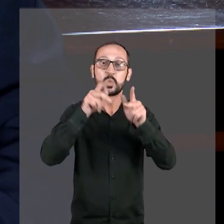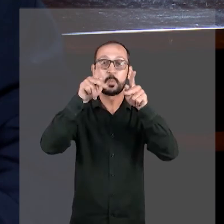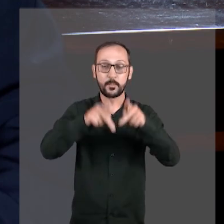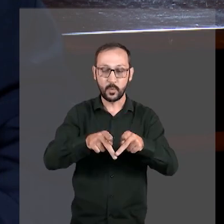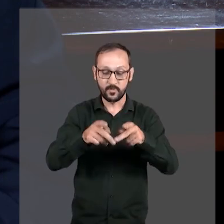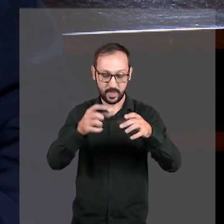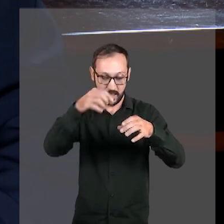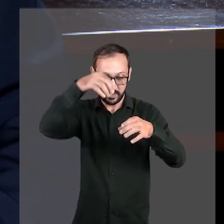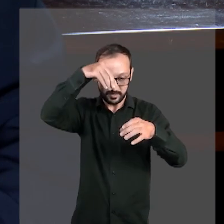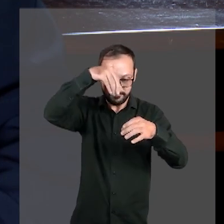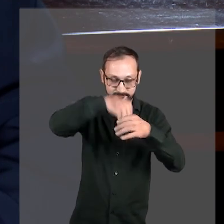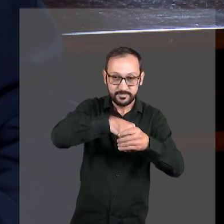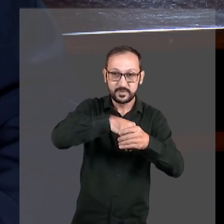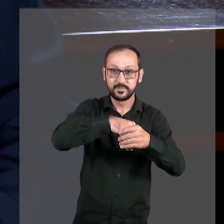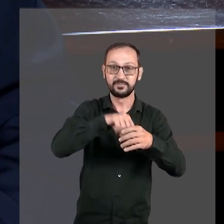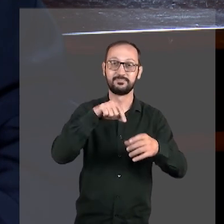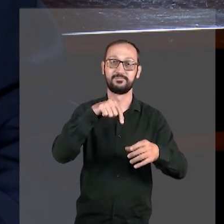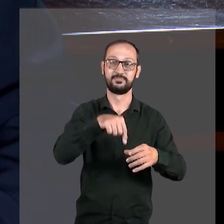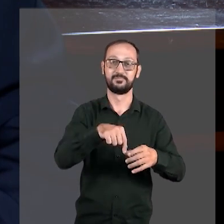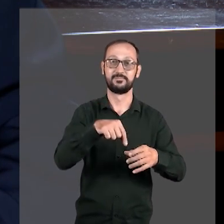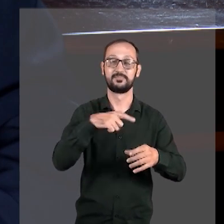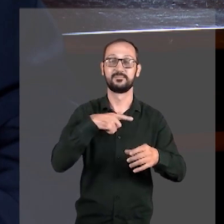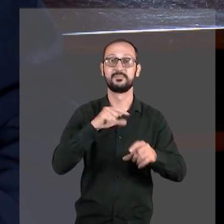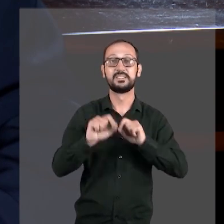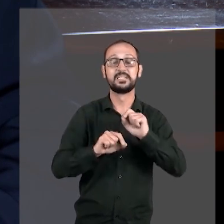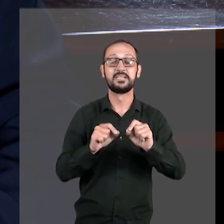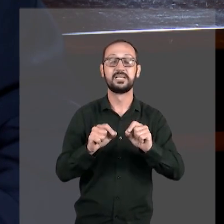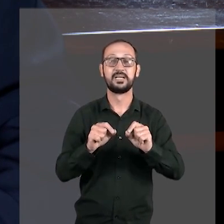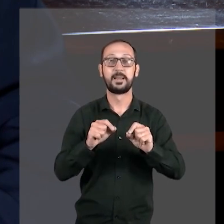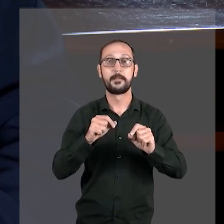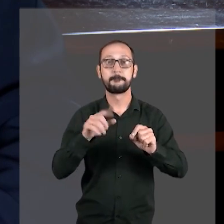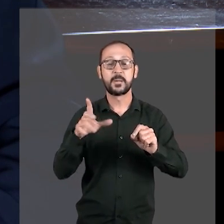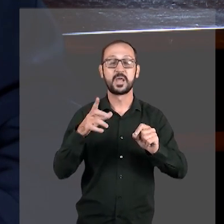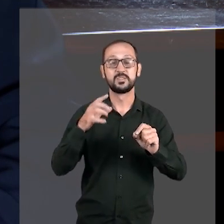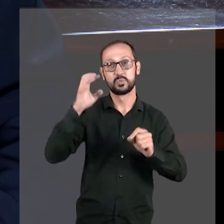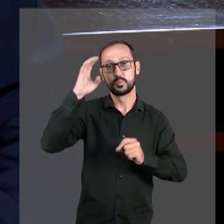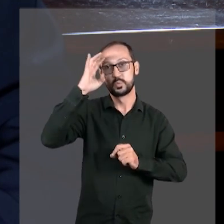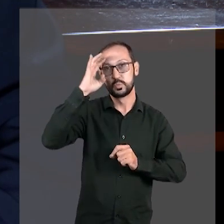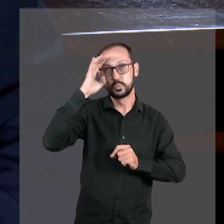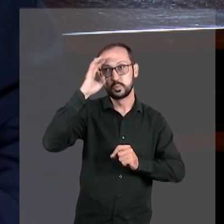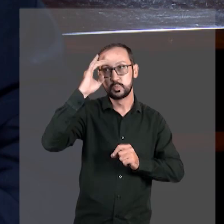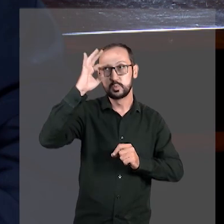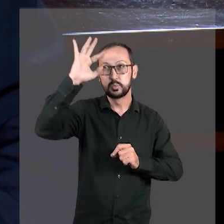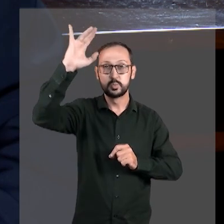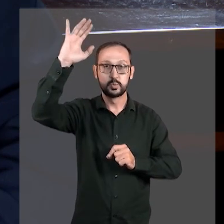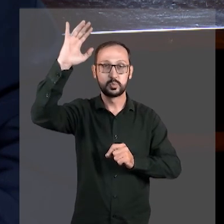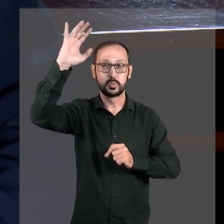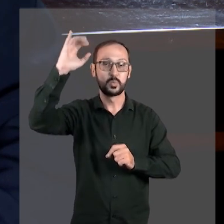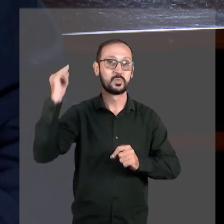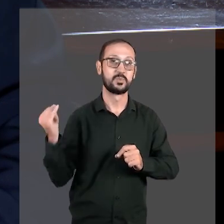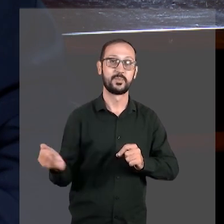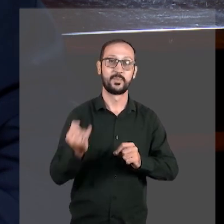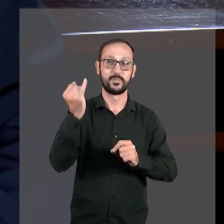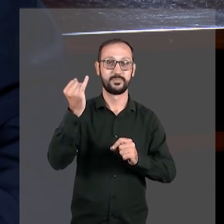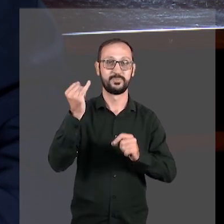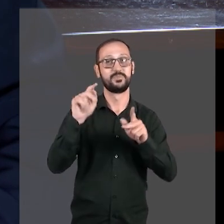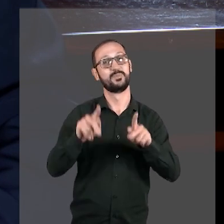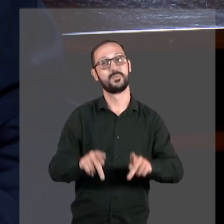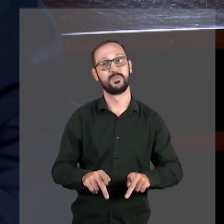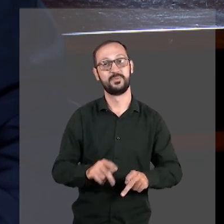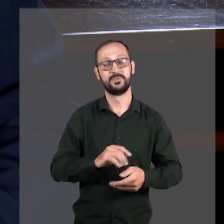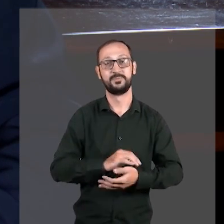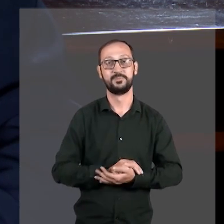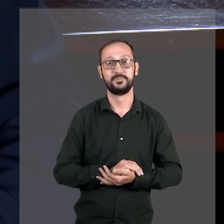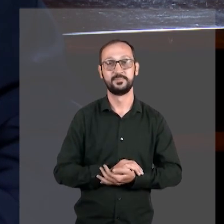se realiza, sem dúvida nenhuma, as aspirações mais caras da